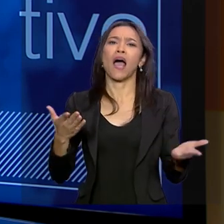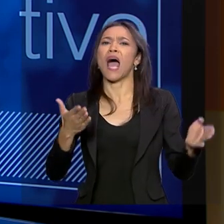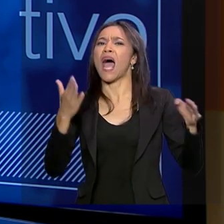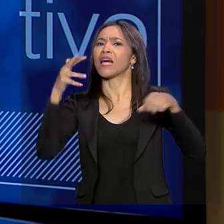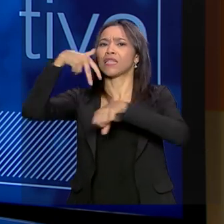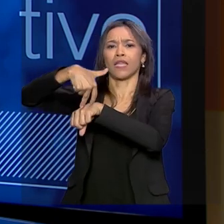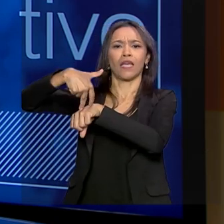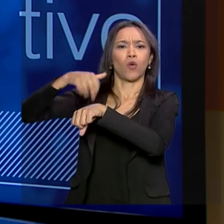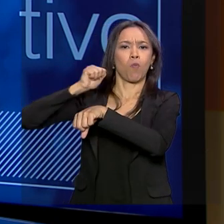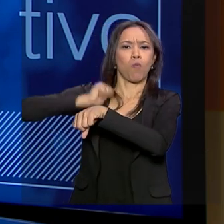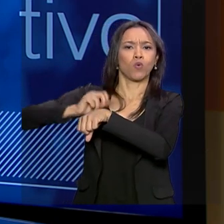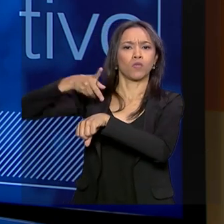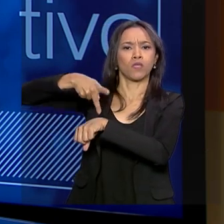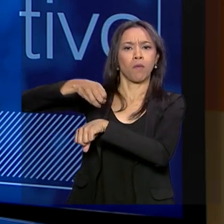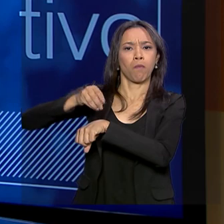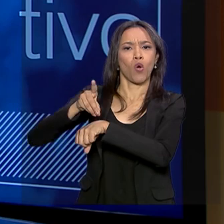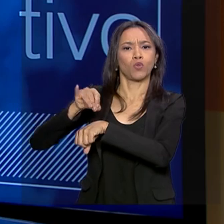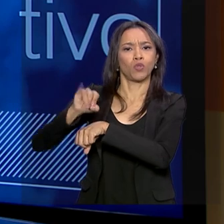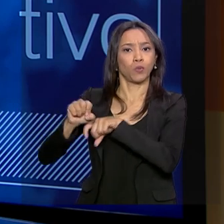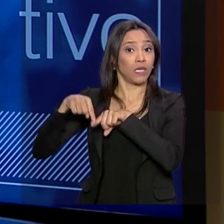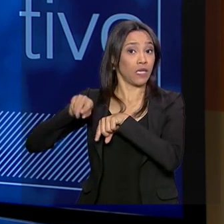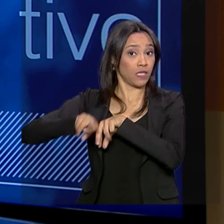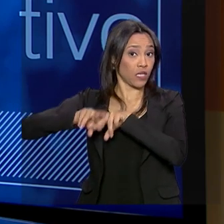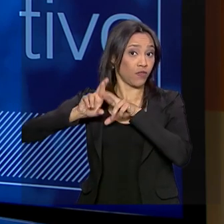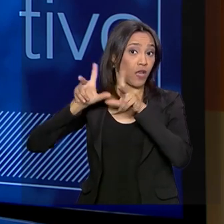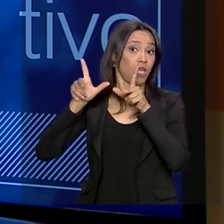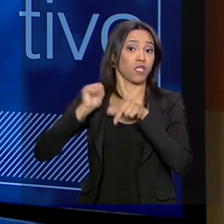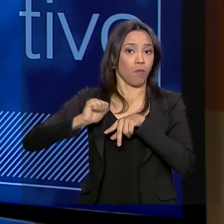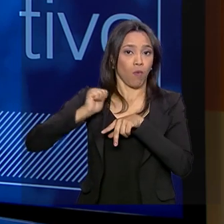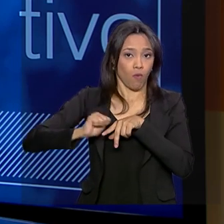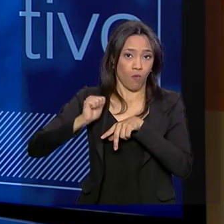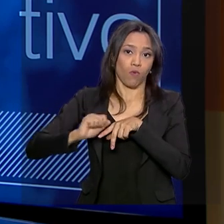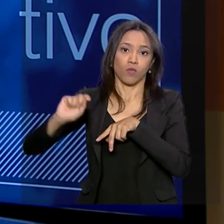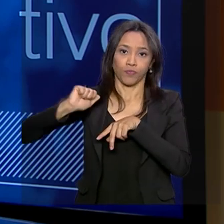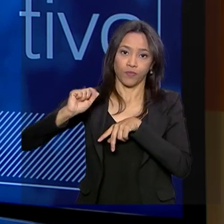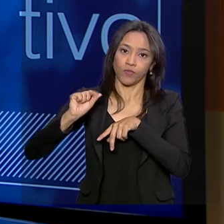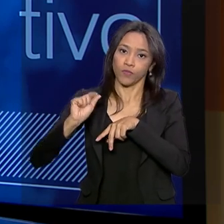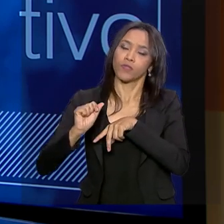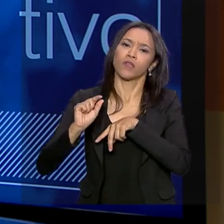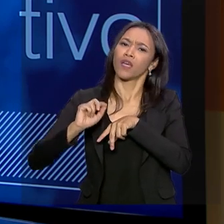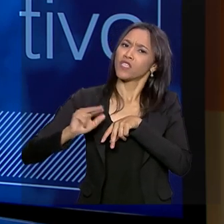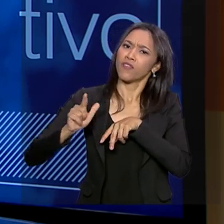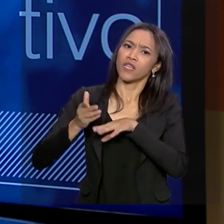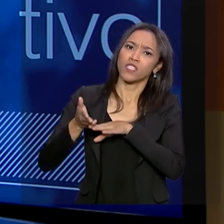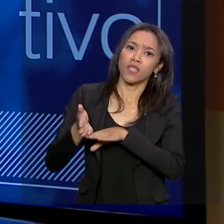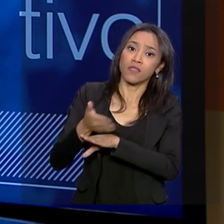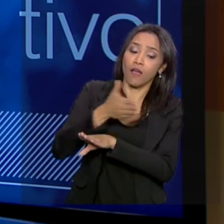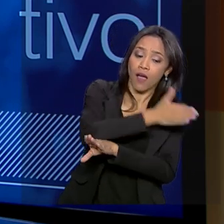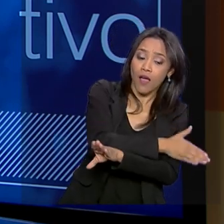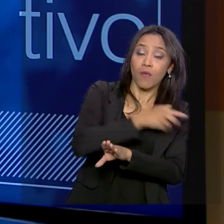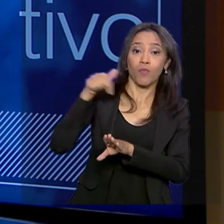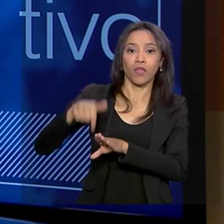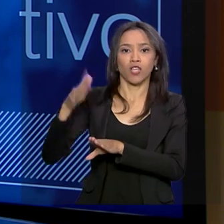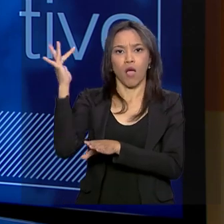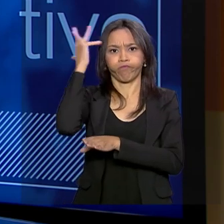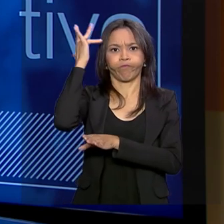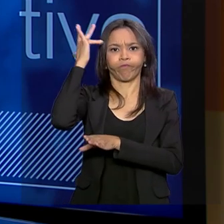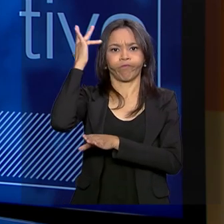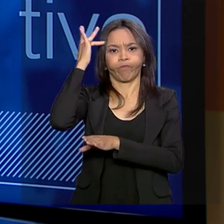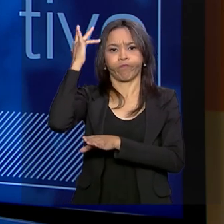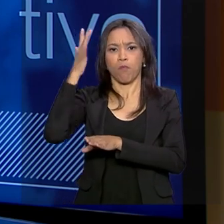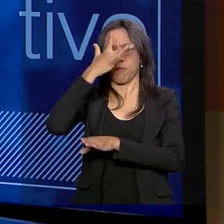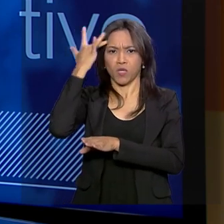Pódium, que é uma categoria diferente das outras bolsas, porque atende o alto rendimento. Esse é exclusivo